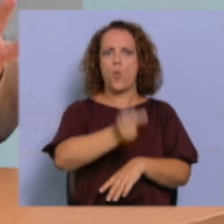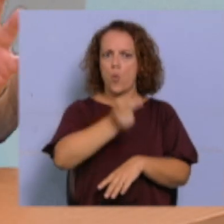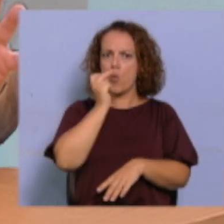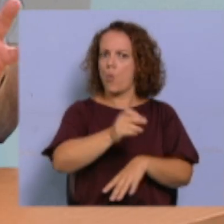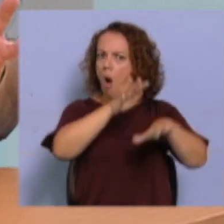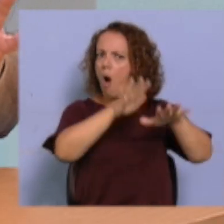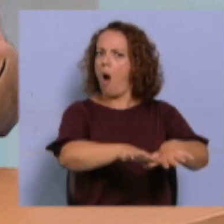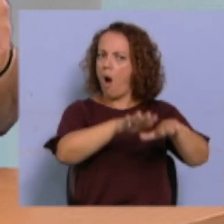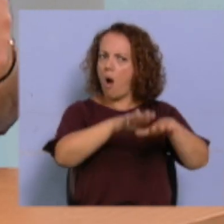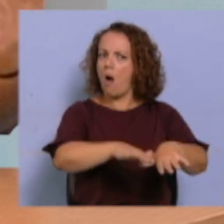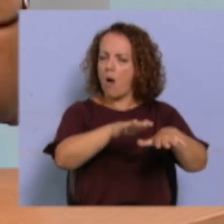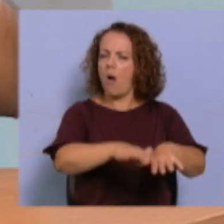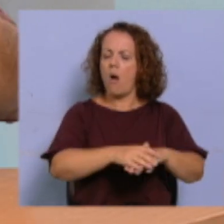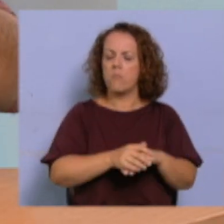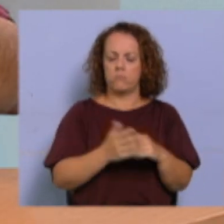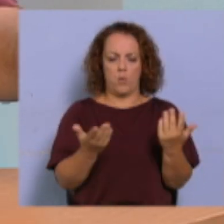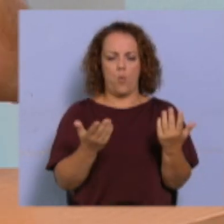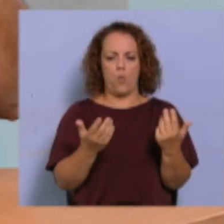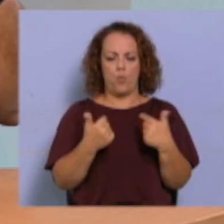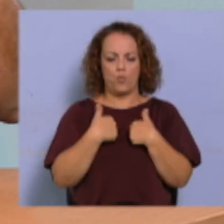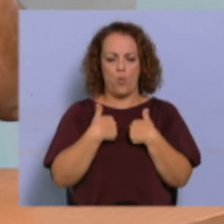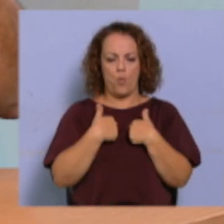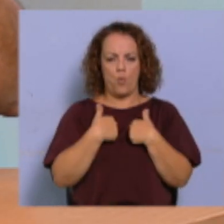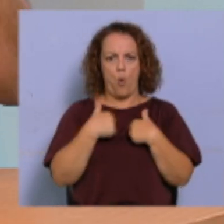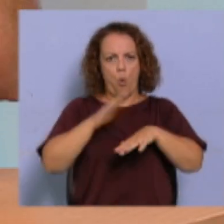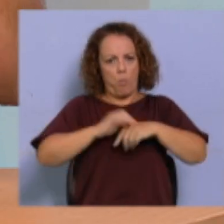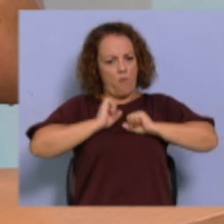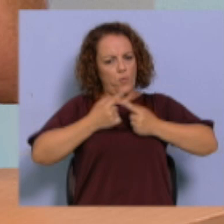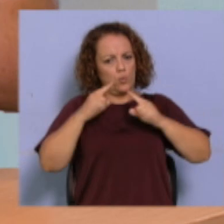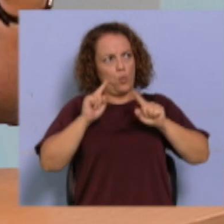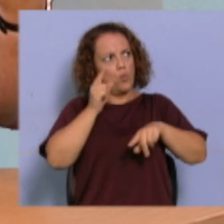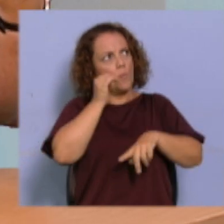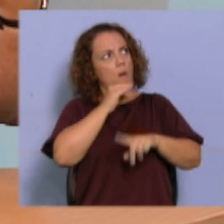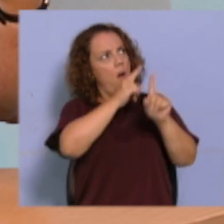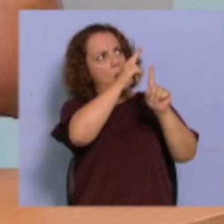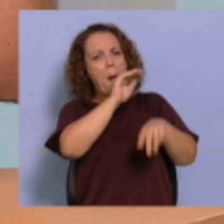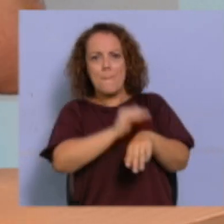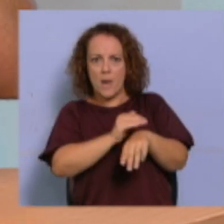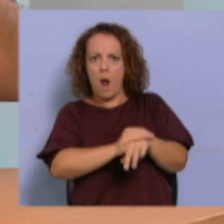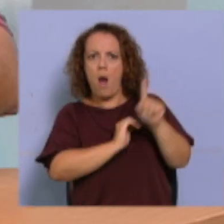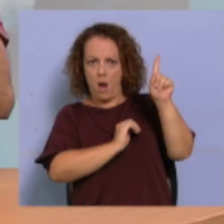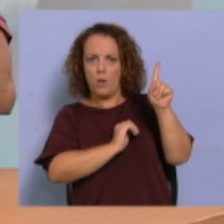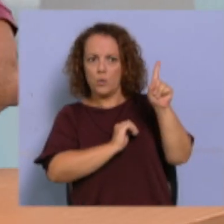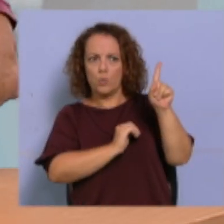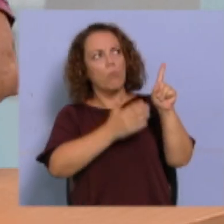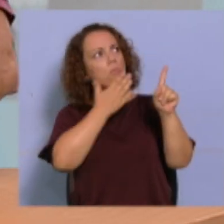de anos. Então nós estamos a pagar pela culpa dos nossos pais. Quer dizer, os nossos pais pecaram e